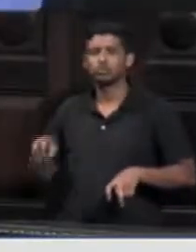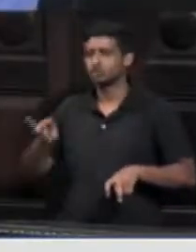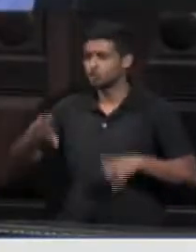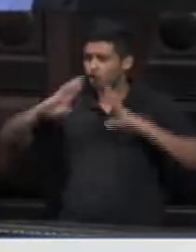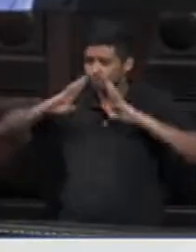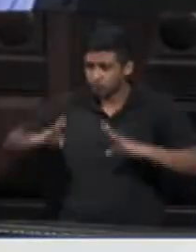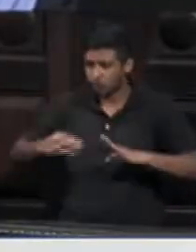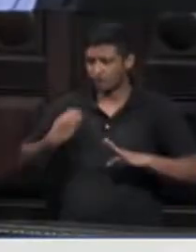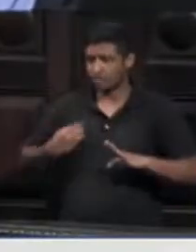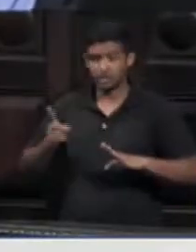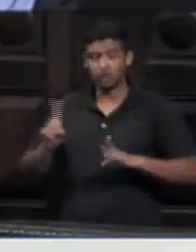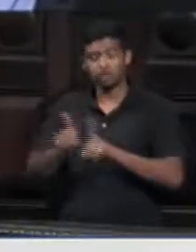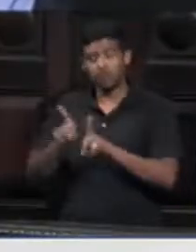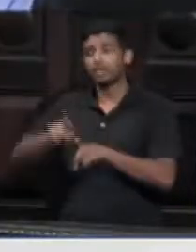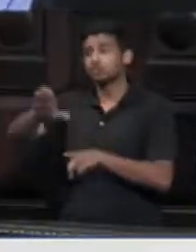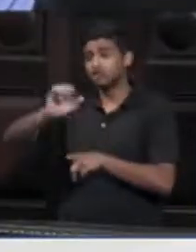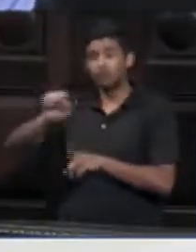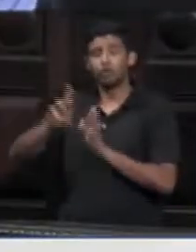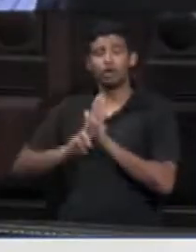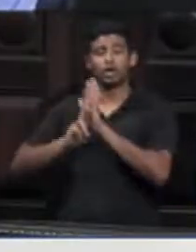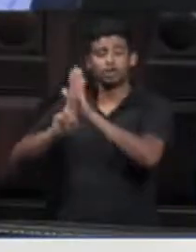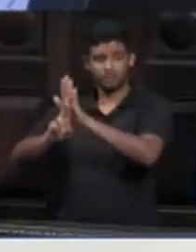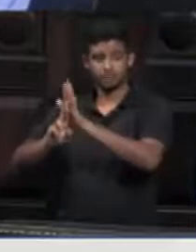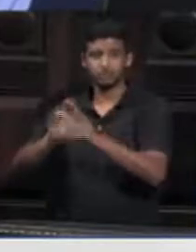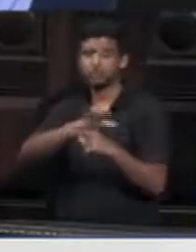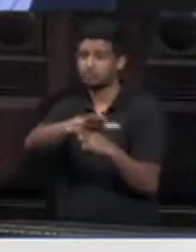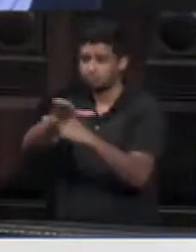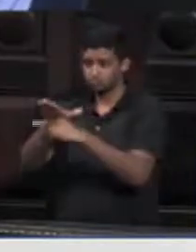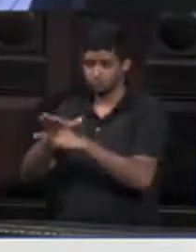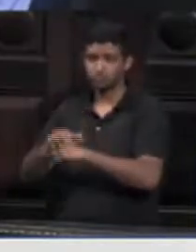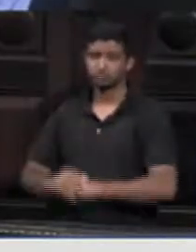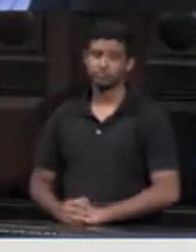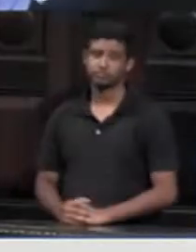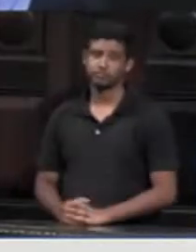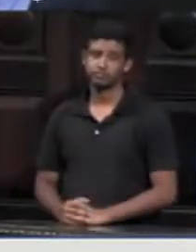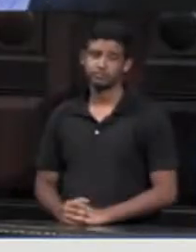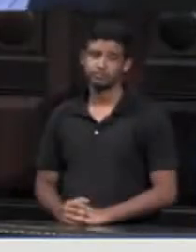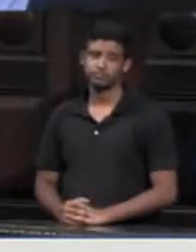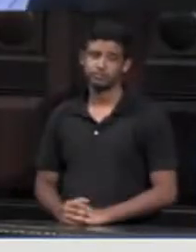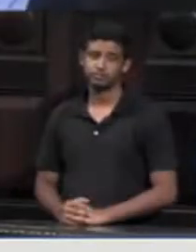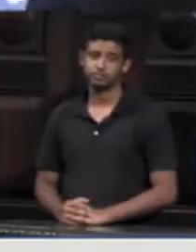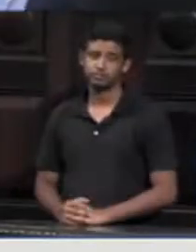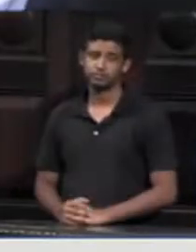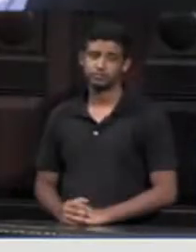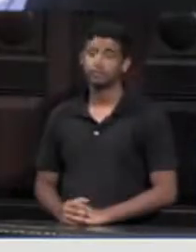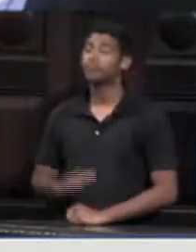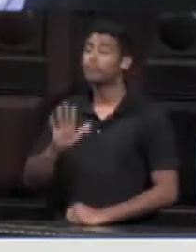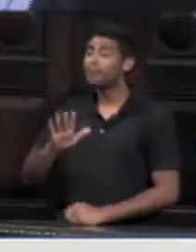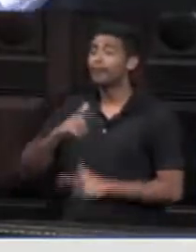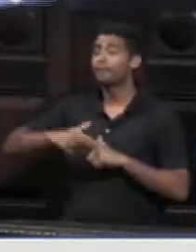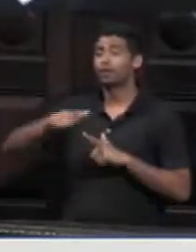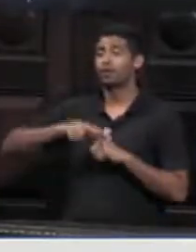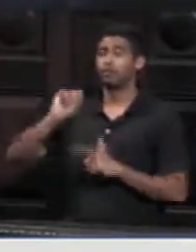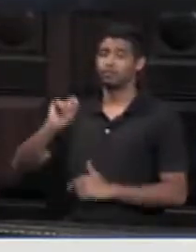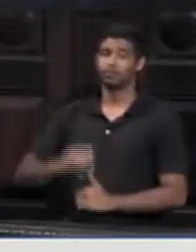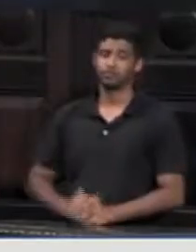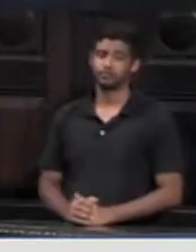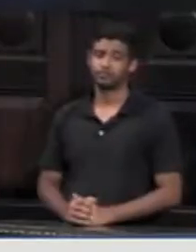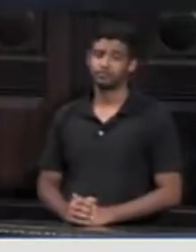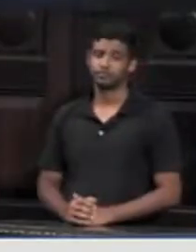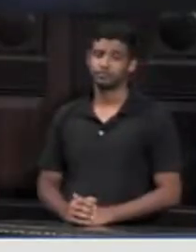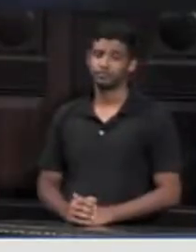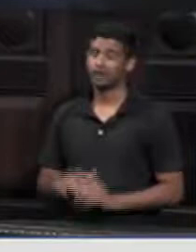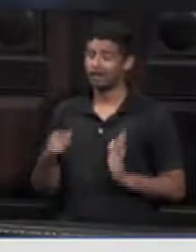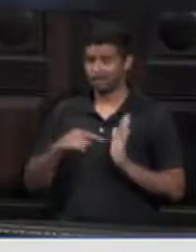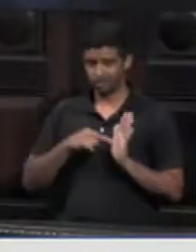das municipalidades que integram a região metropolitana. O fato concreto é que assim,